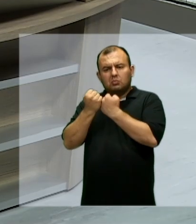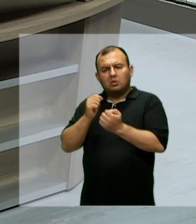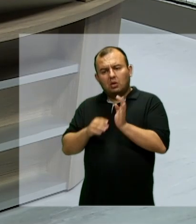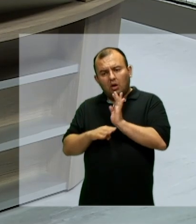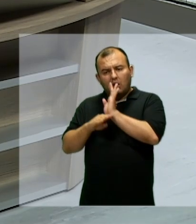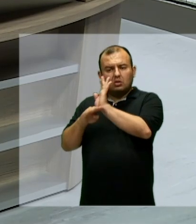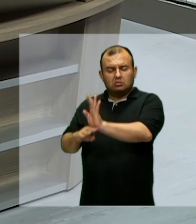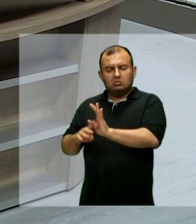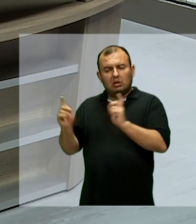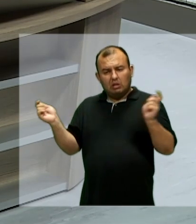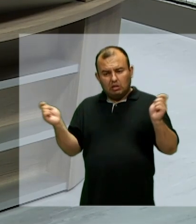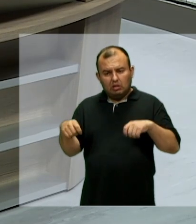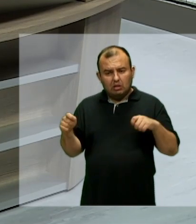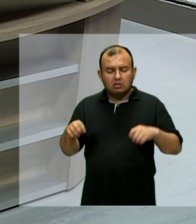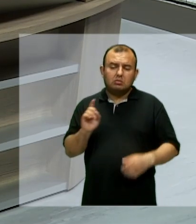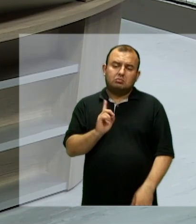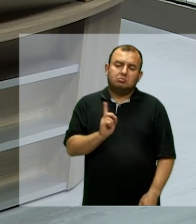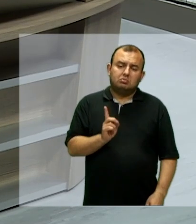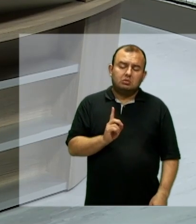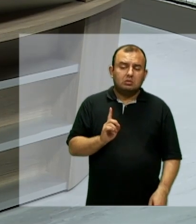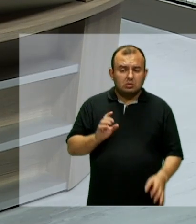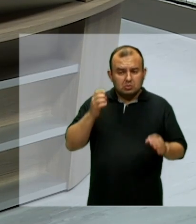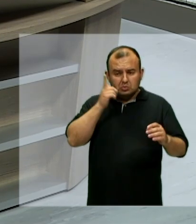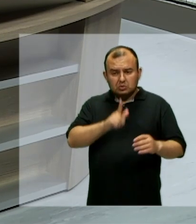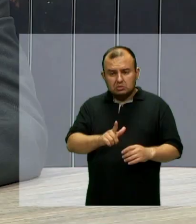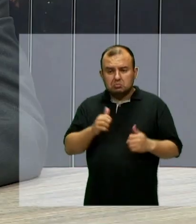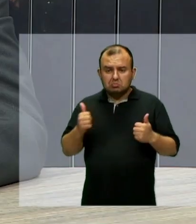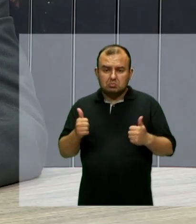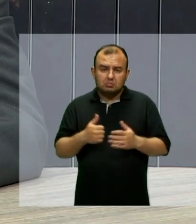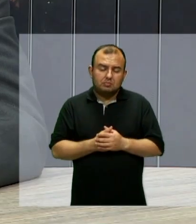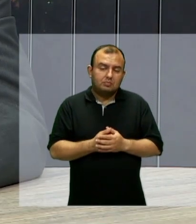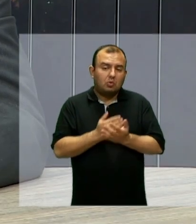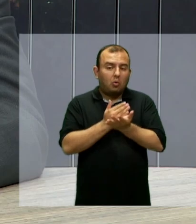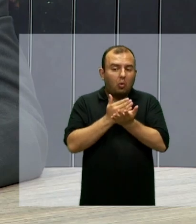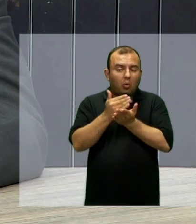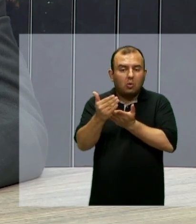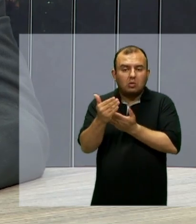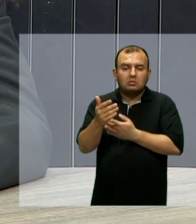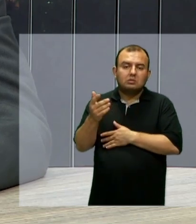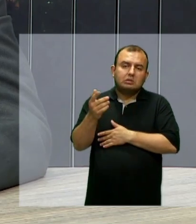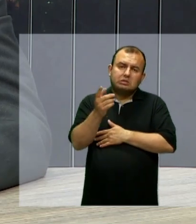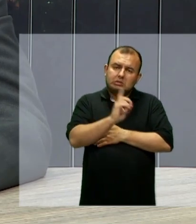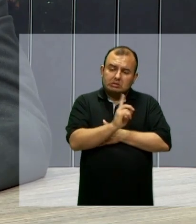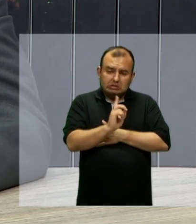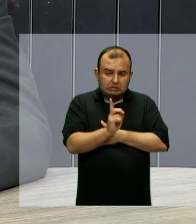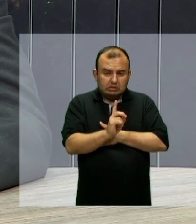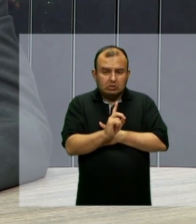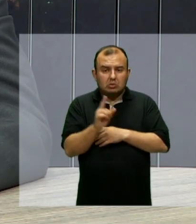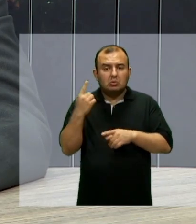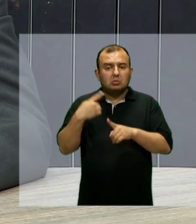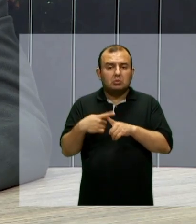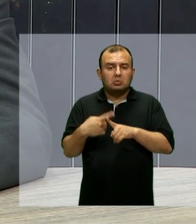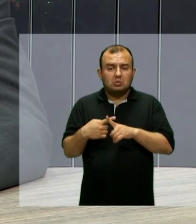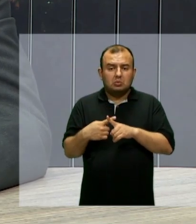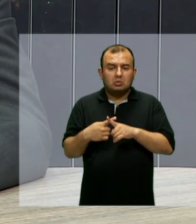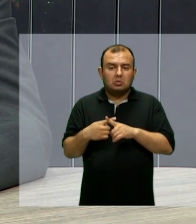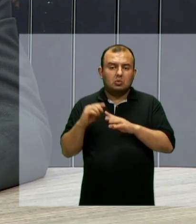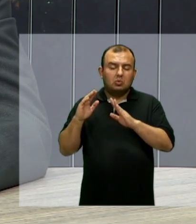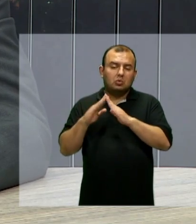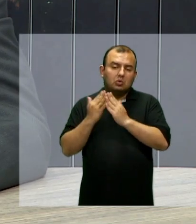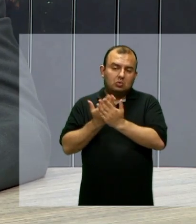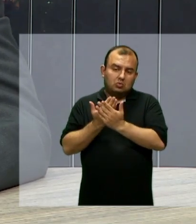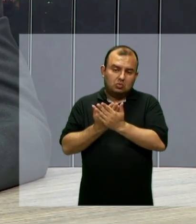Isso é viável? Ela é eficaz? Olha, a princípio eu diria que não. Olha só, o Colégio Americano